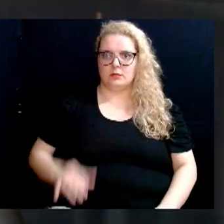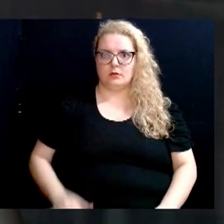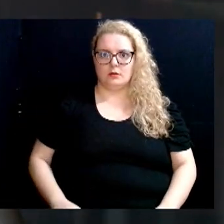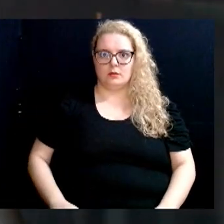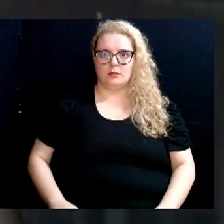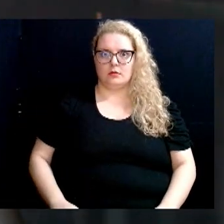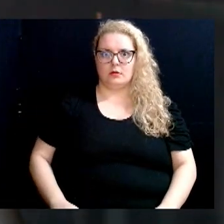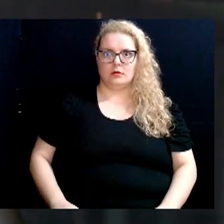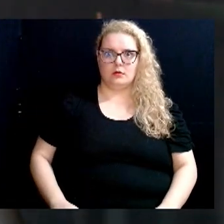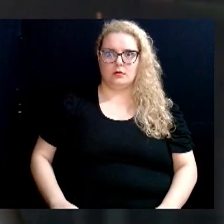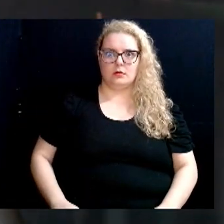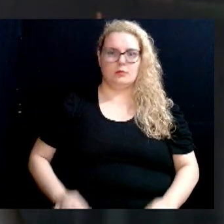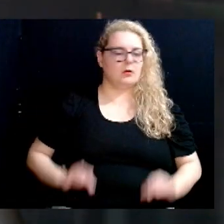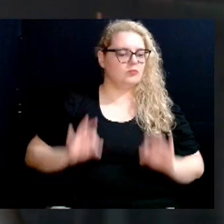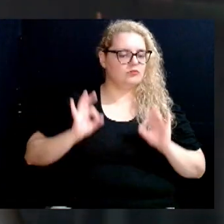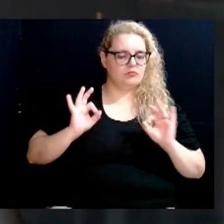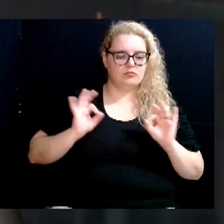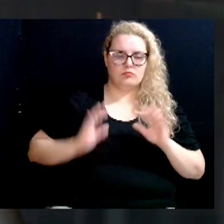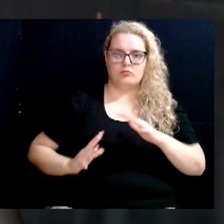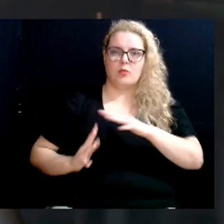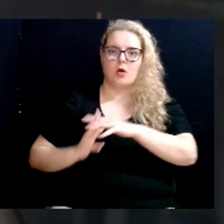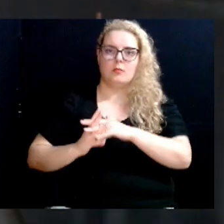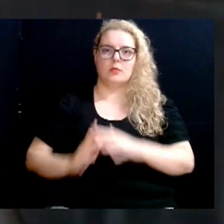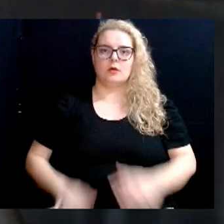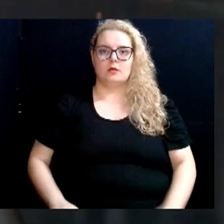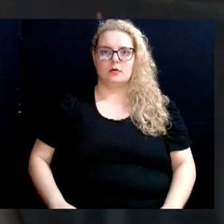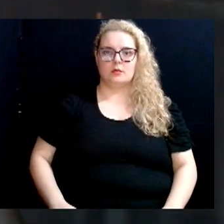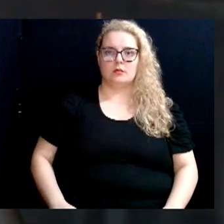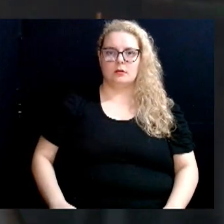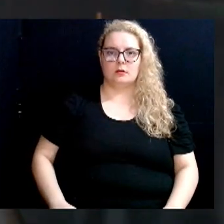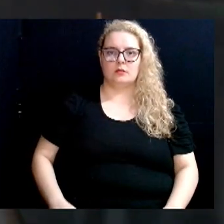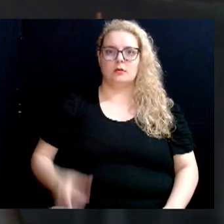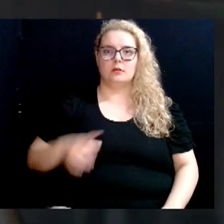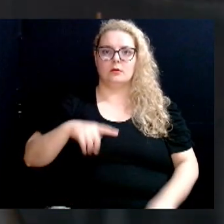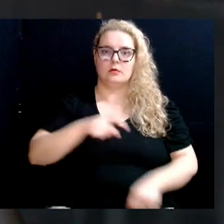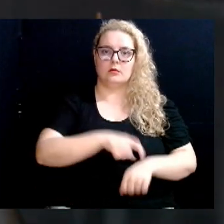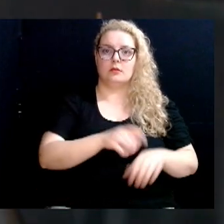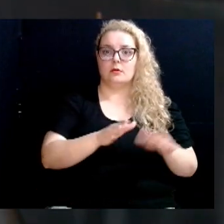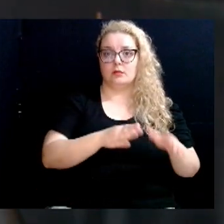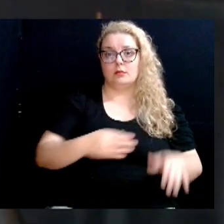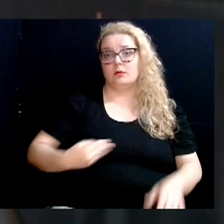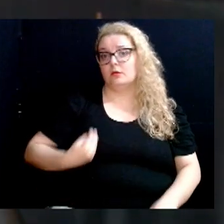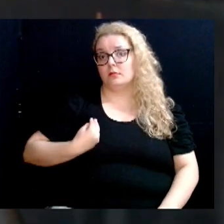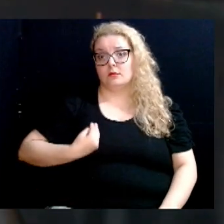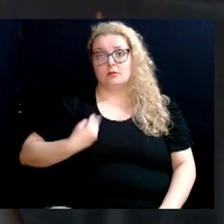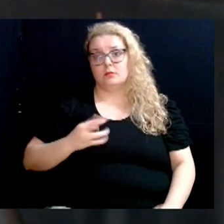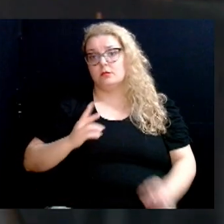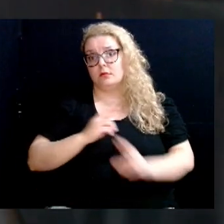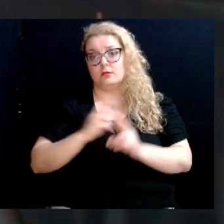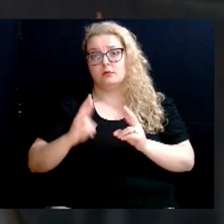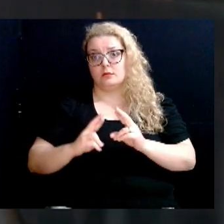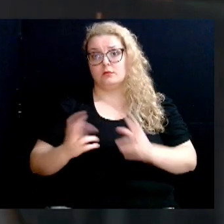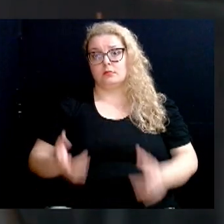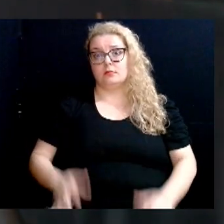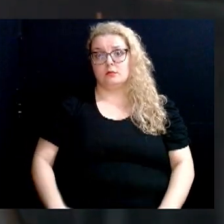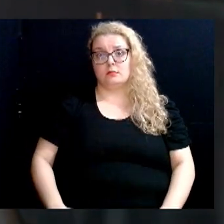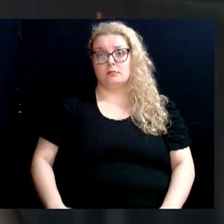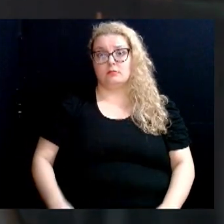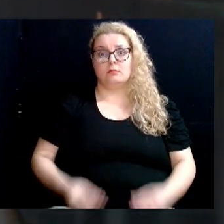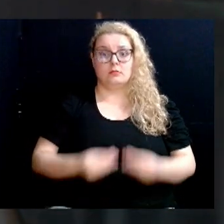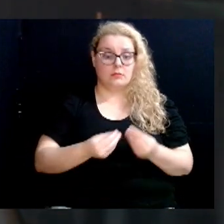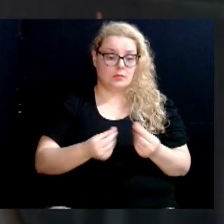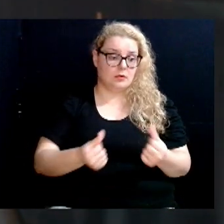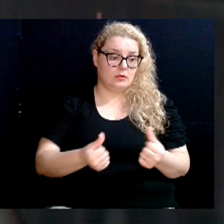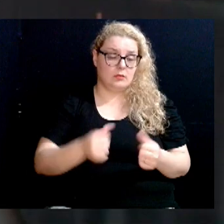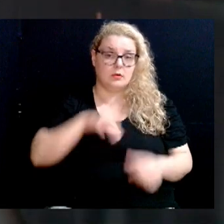babadeira, muito boa, muito provavelmente ela teve um tempo da vida dela que o relacionamento familiar dela pereceu, foi ruim. Por quê? Porque